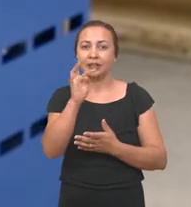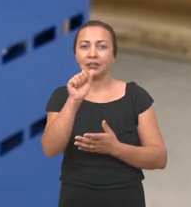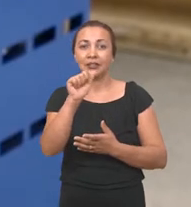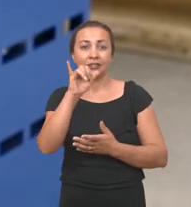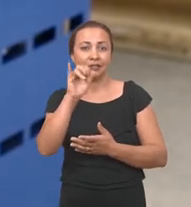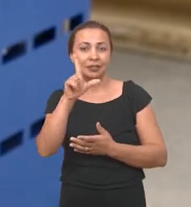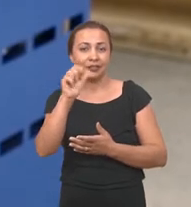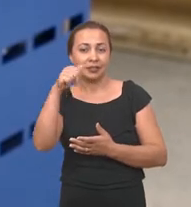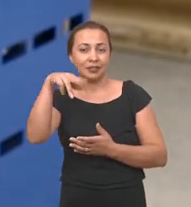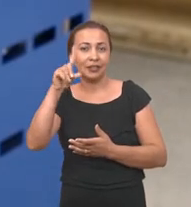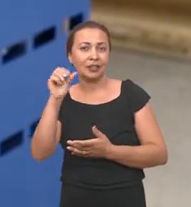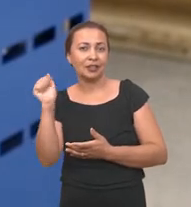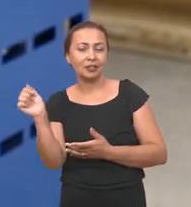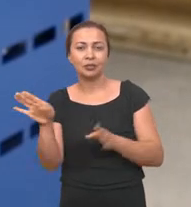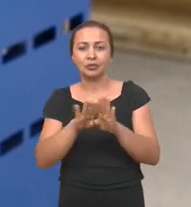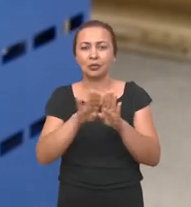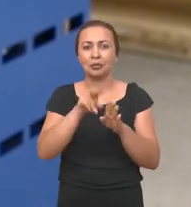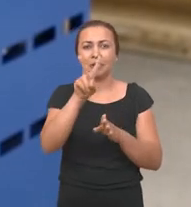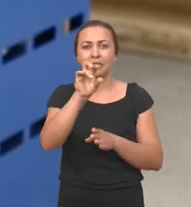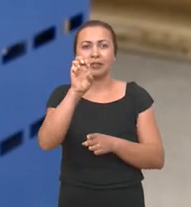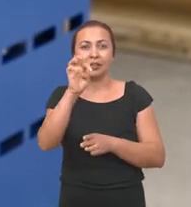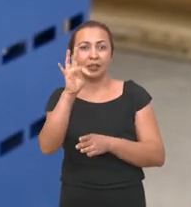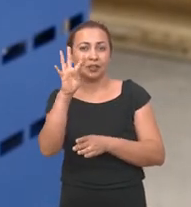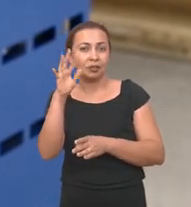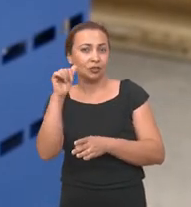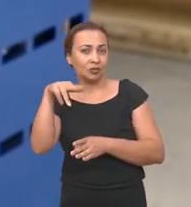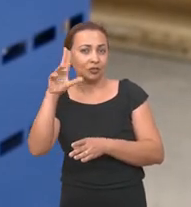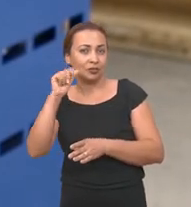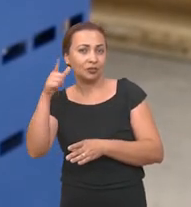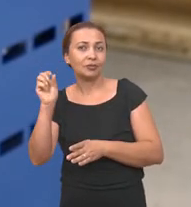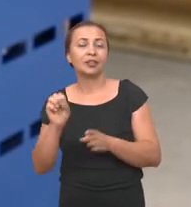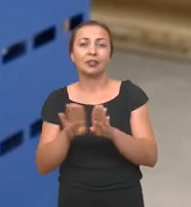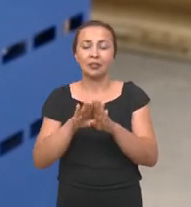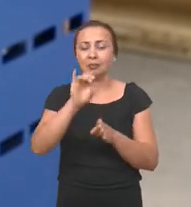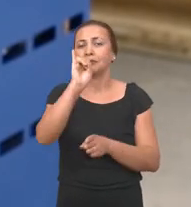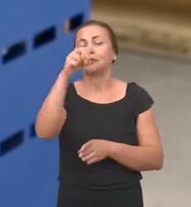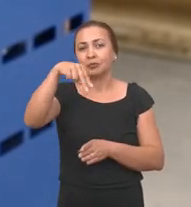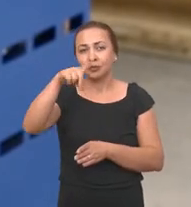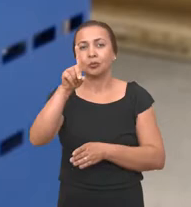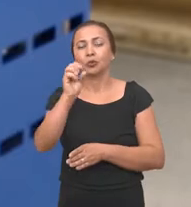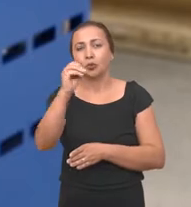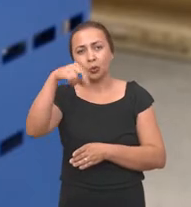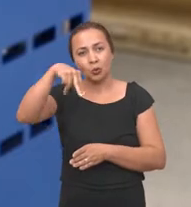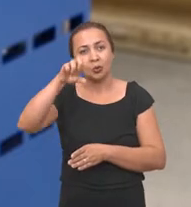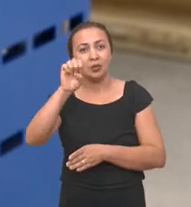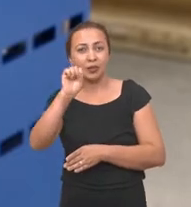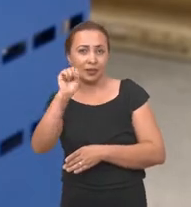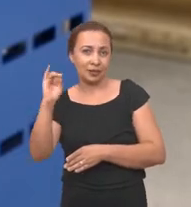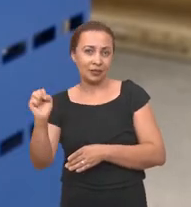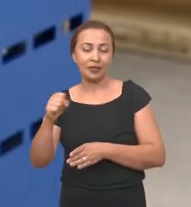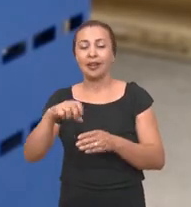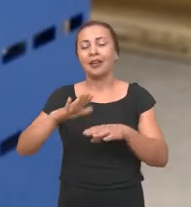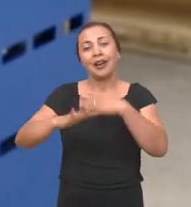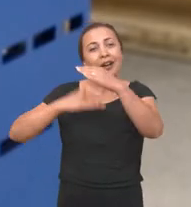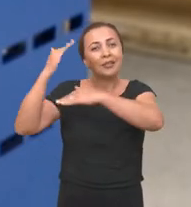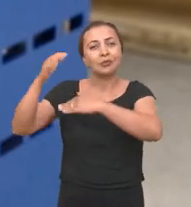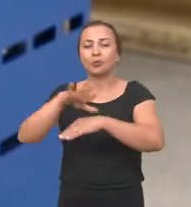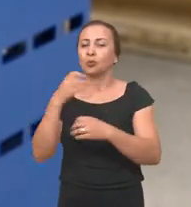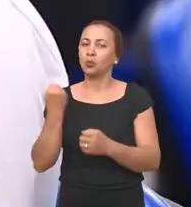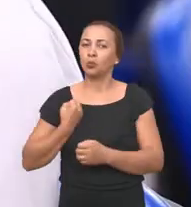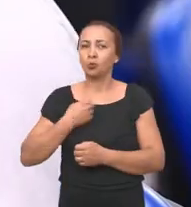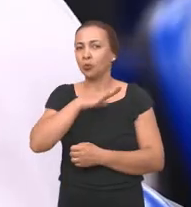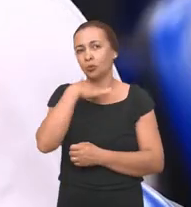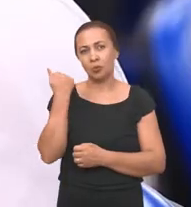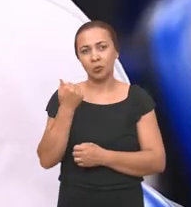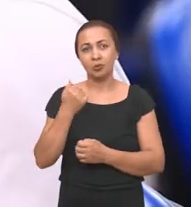Tailândia, Vietnã, que tinha pouquíssimos, hoje já tem mais de 2 mil mortos. E Indonésia, que é o que mais cresceu no número de